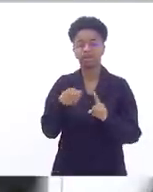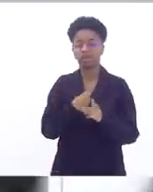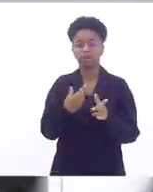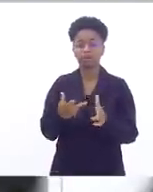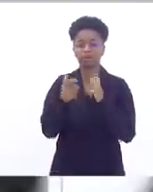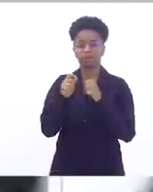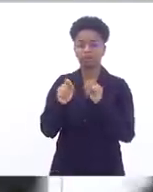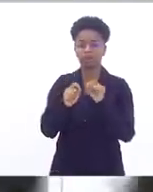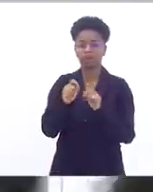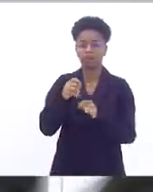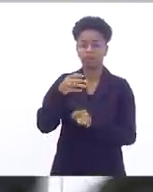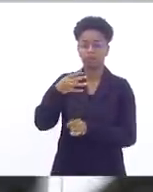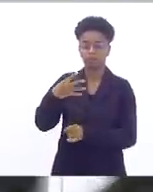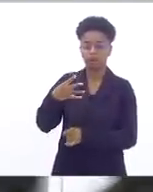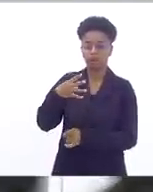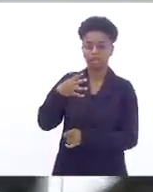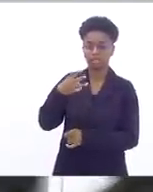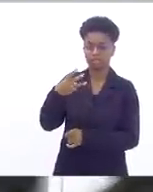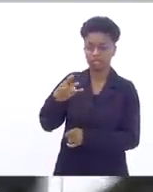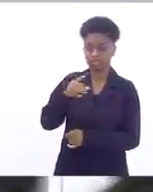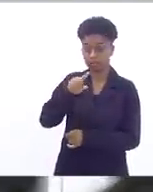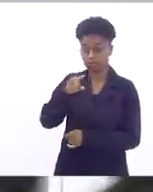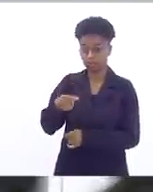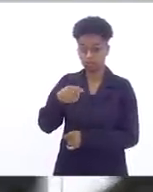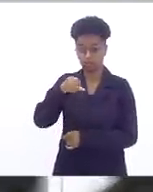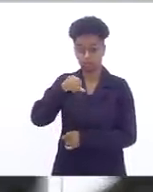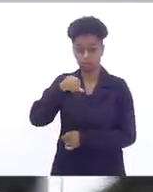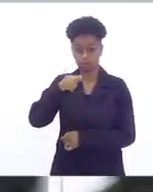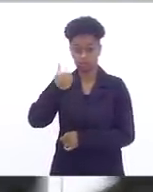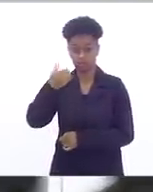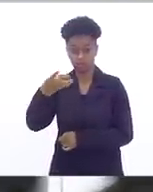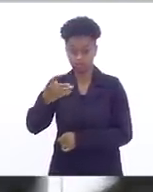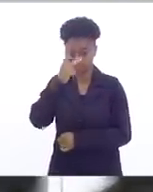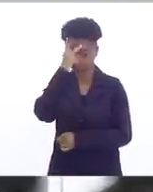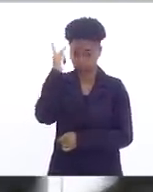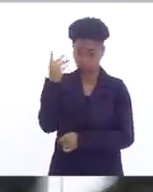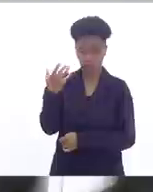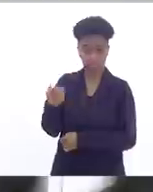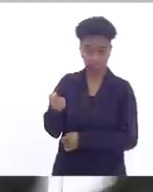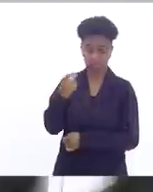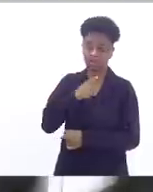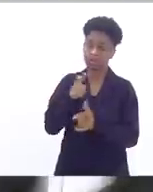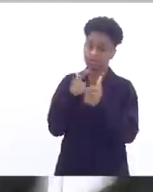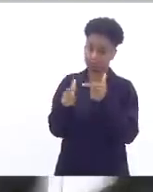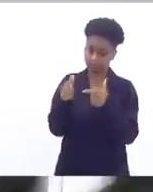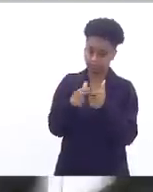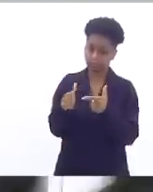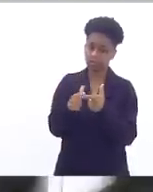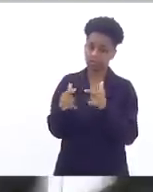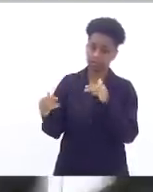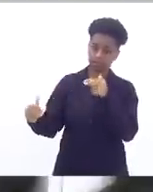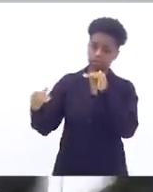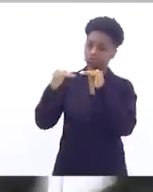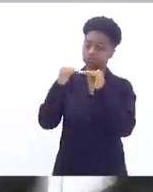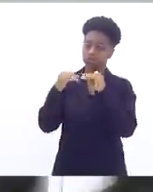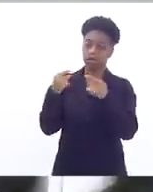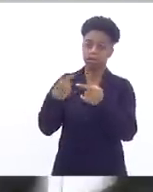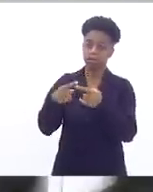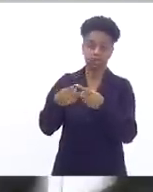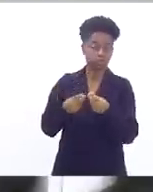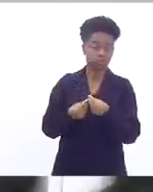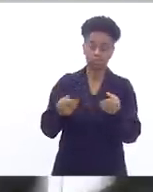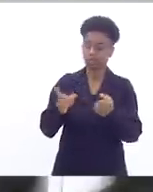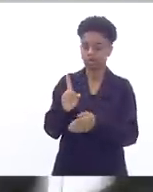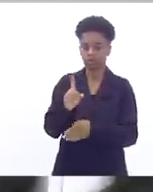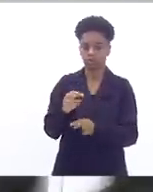43.914 pessoas pensionistas com problema da paridade ou seja não rodou para a